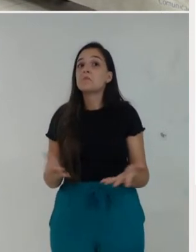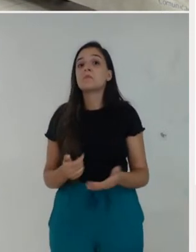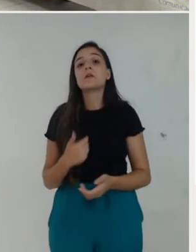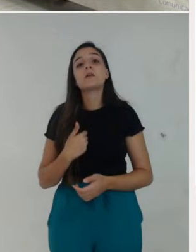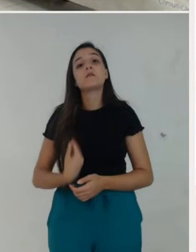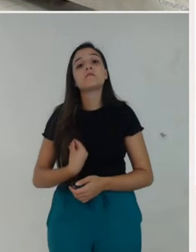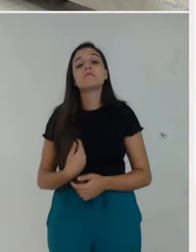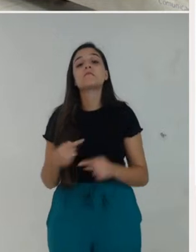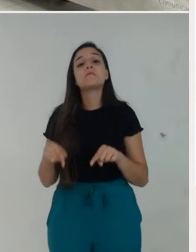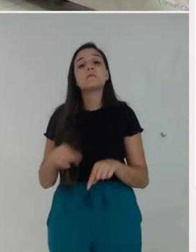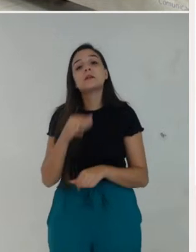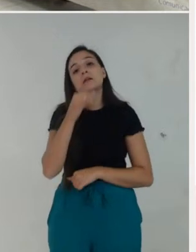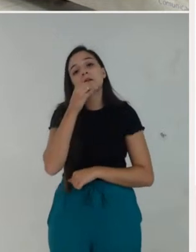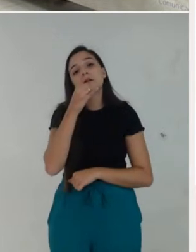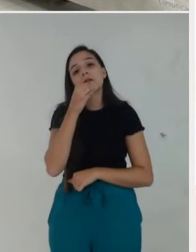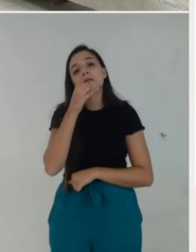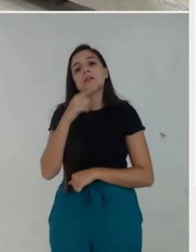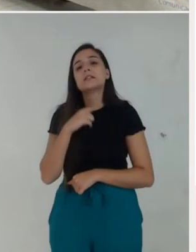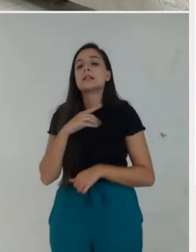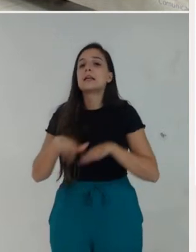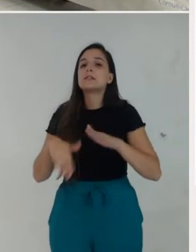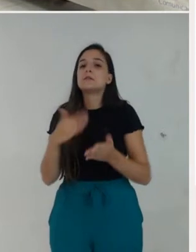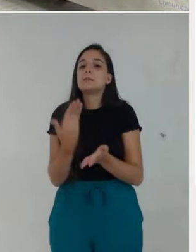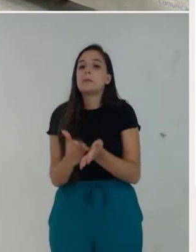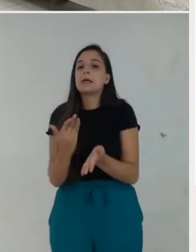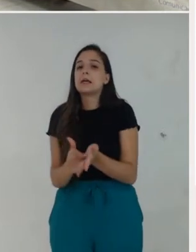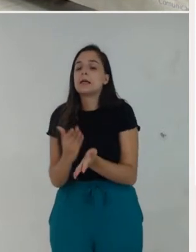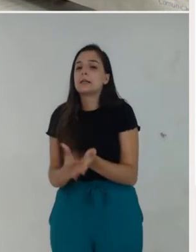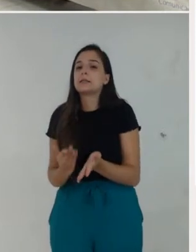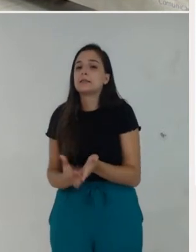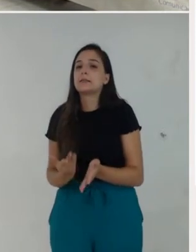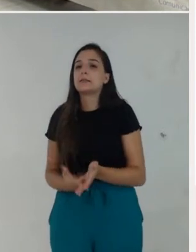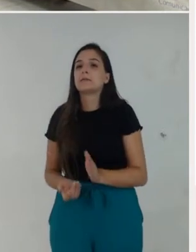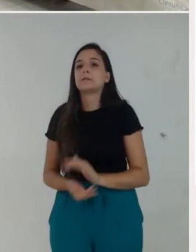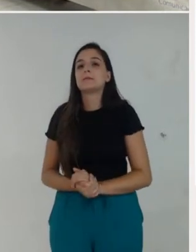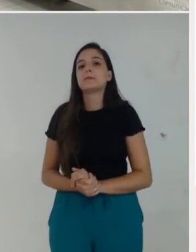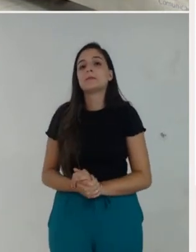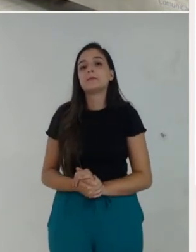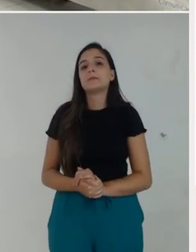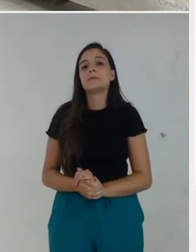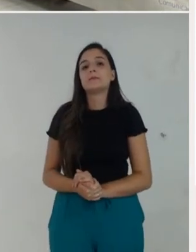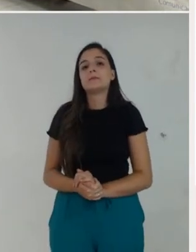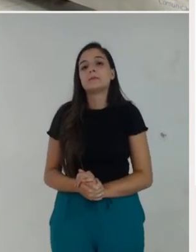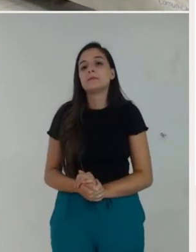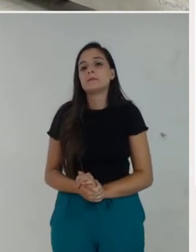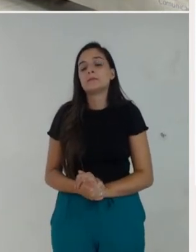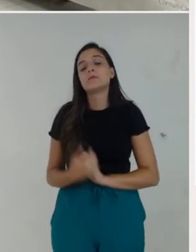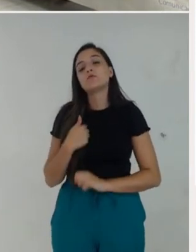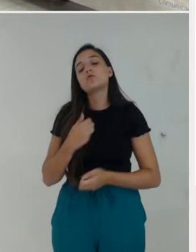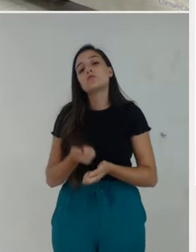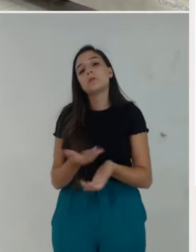exemplo, às vezes a gente tem grandes perdas no meio do caminho, né? Eu trouxe aqui para compartilhar com vocês